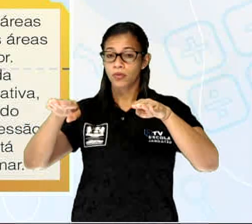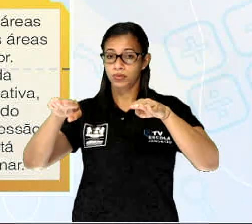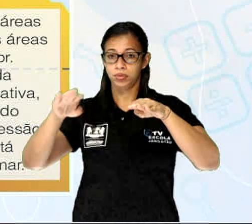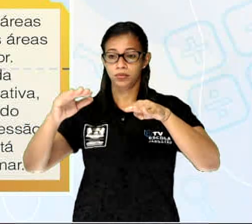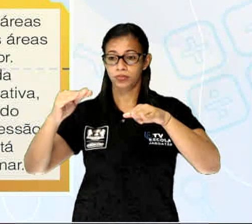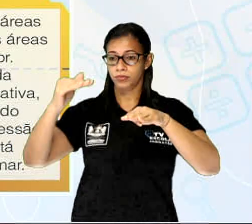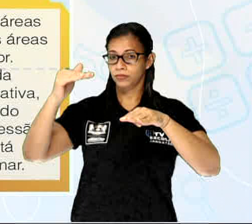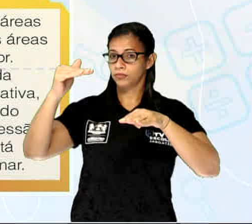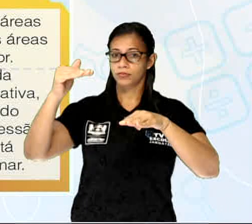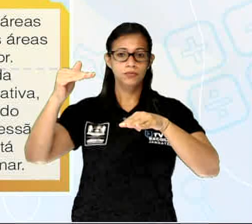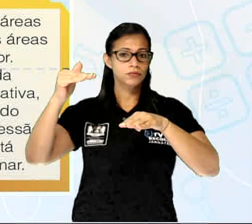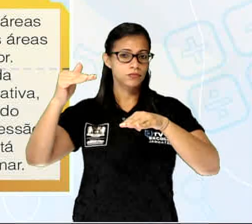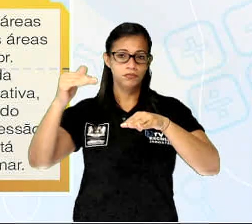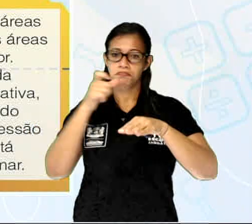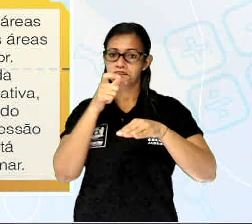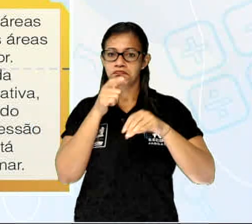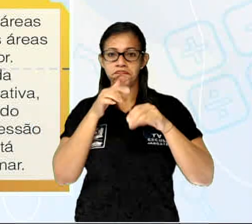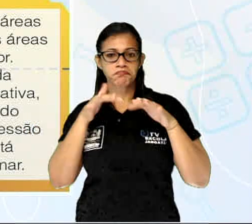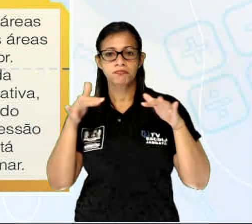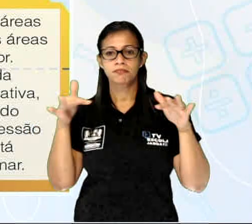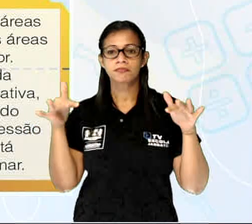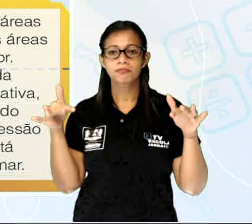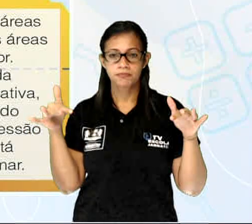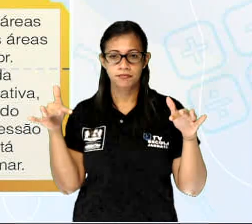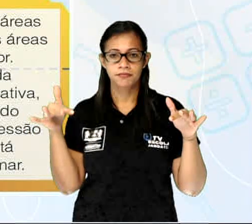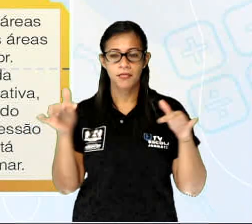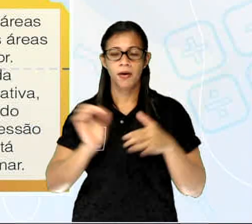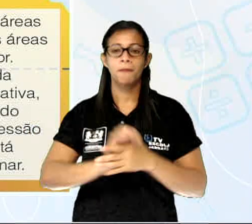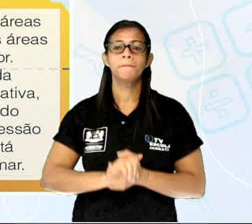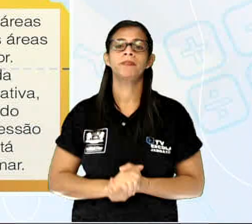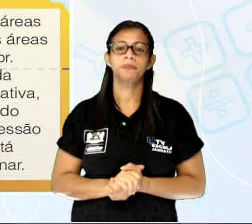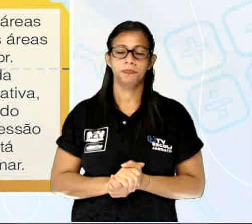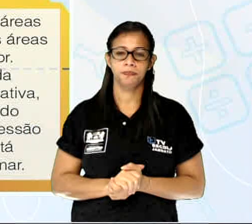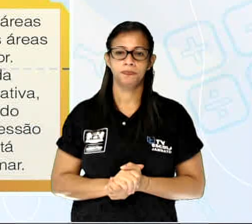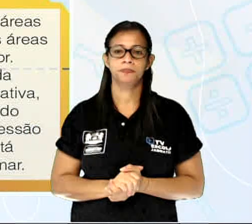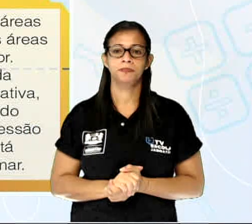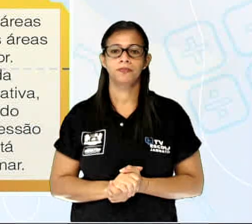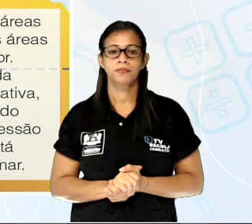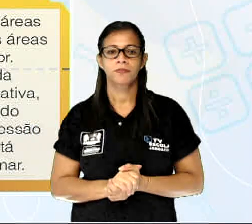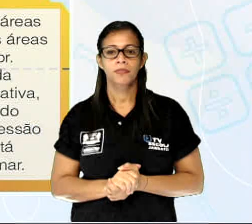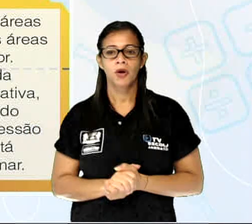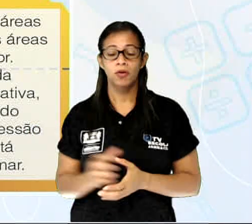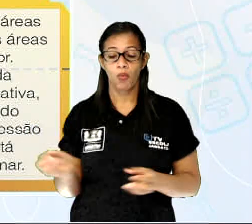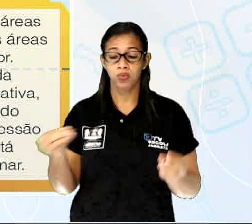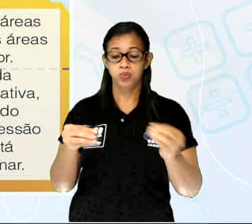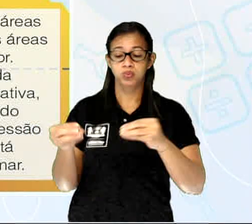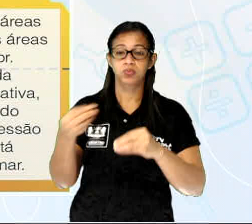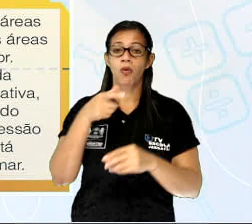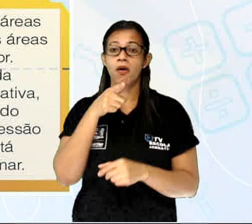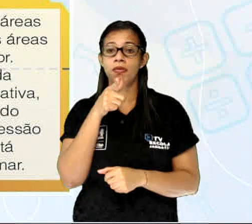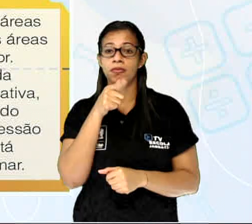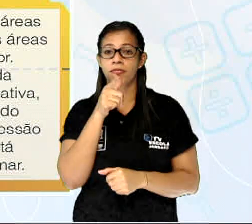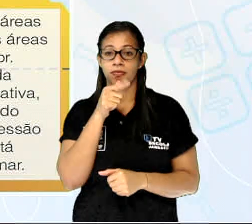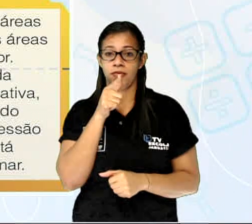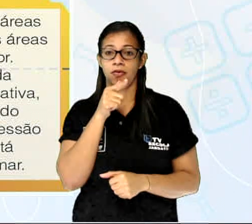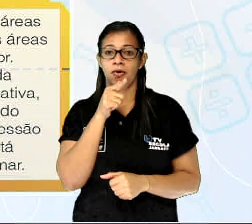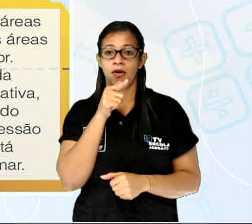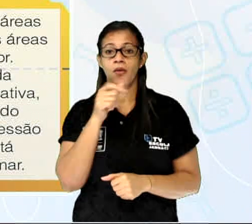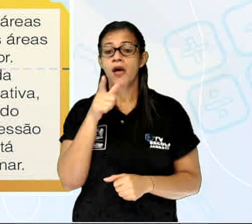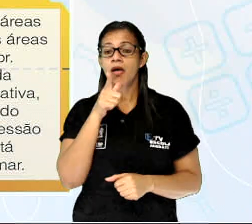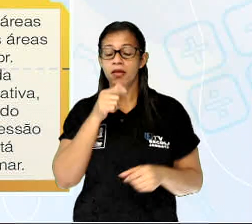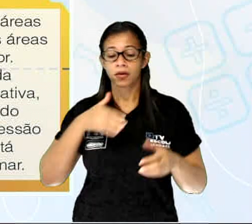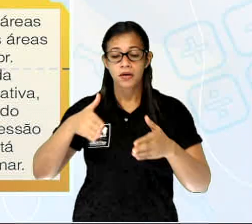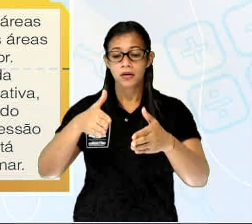formados pelo acúmulo de sedimentos trazido pelas águas de rios ou mares. Essas são